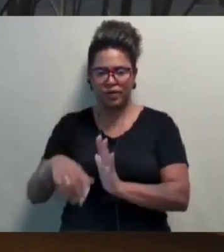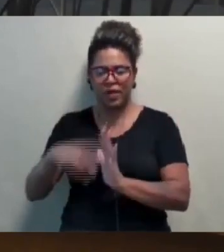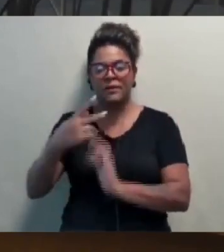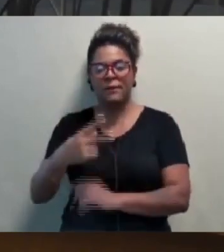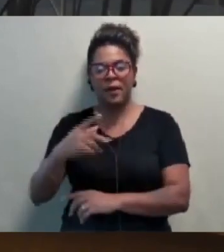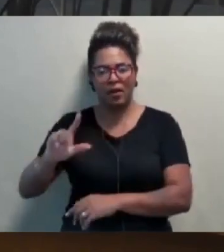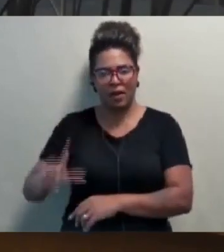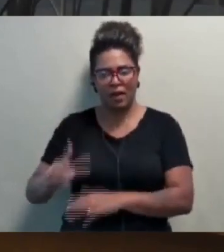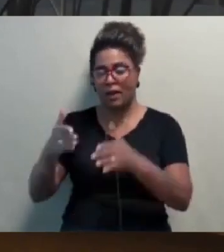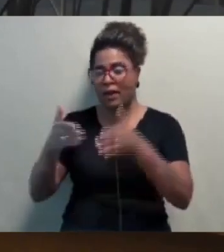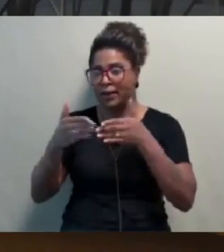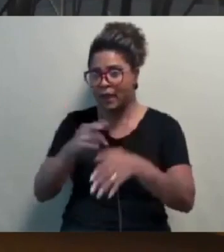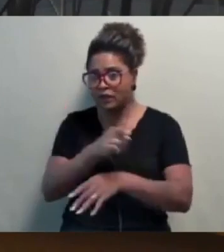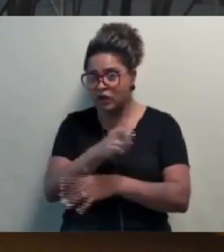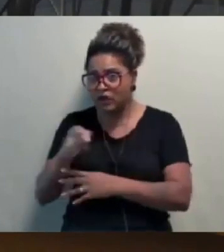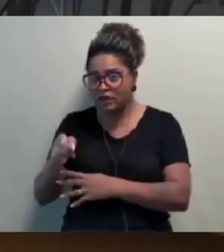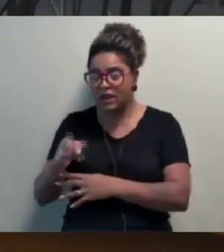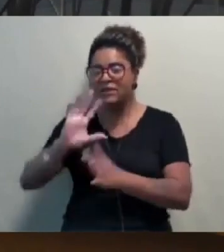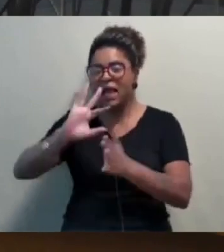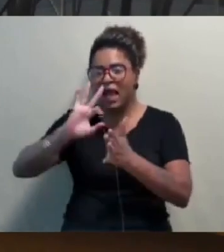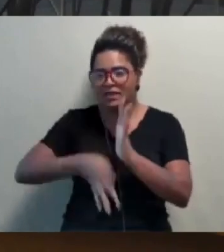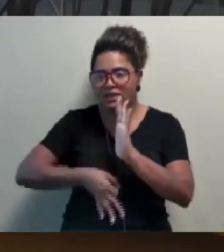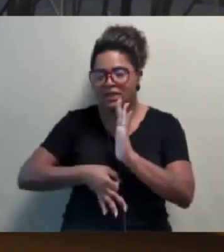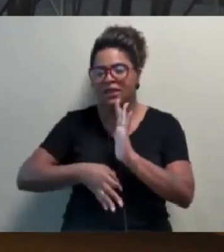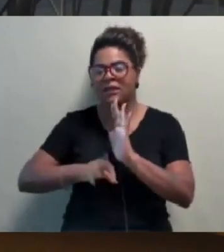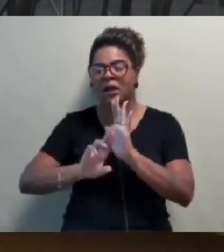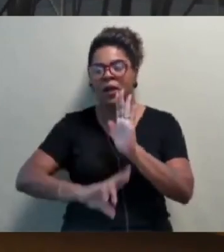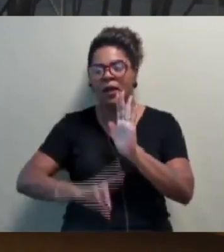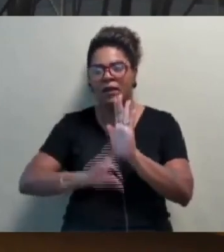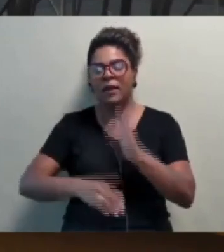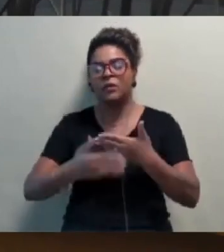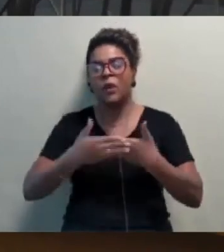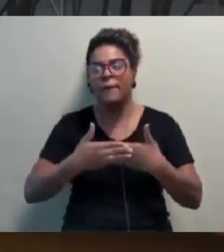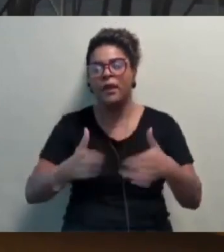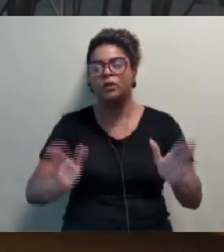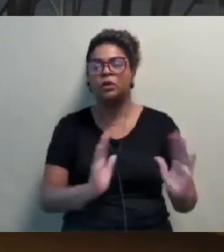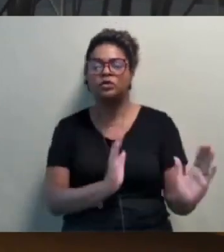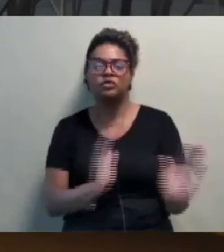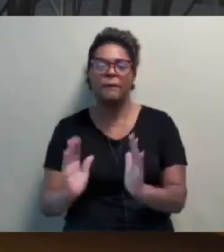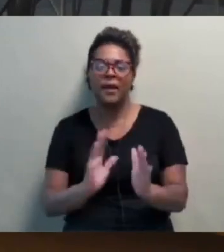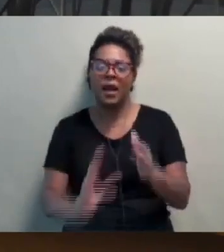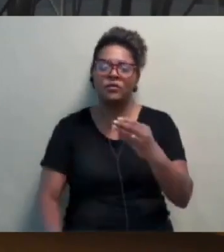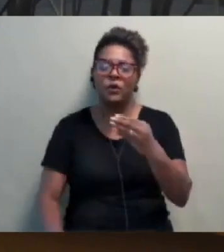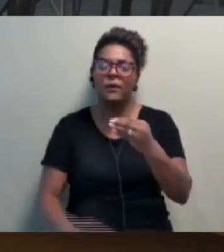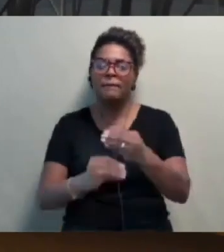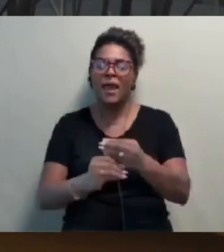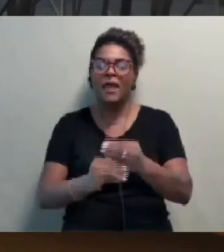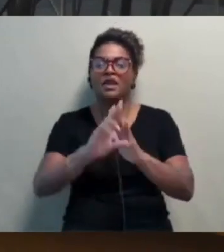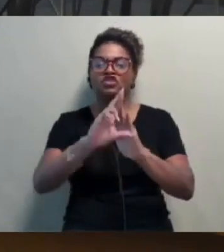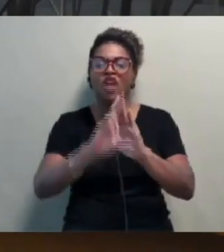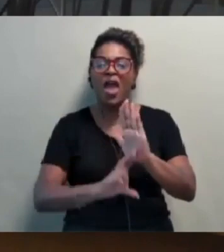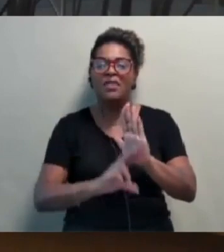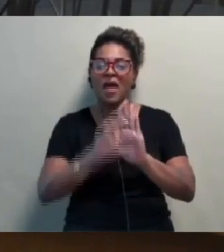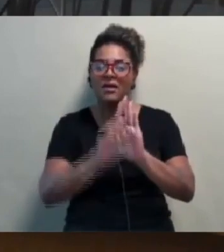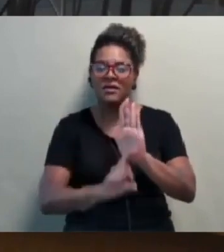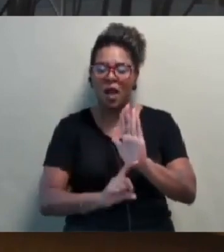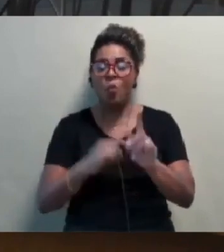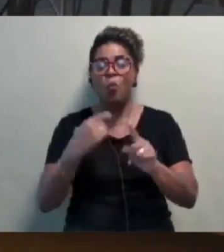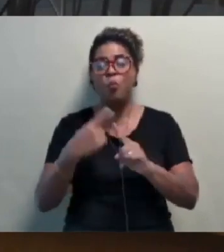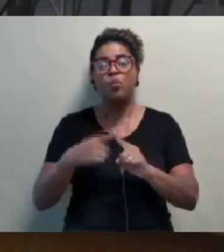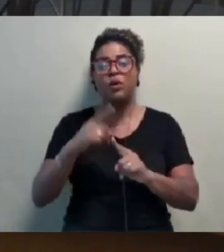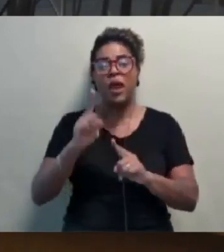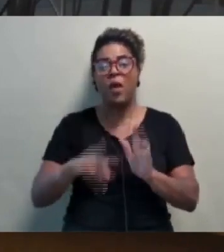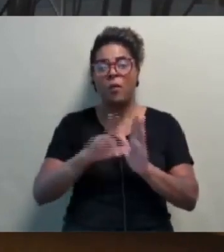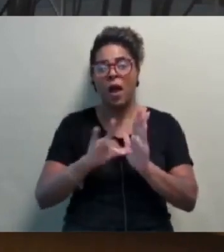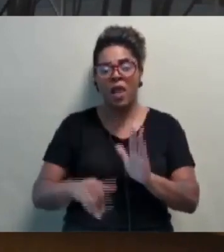assinem o requerimento de abertura de prazo de emenda de redação, porque essa é uma lei que precisa ser